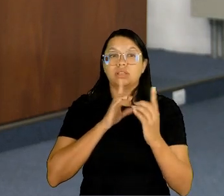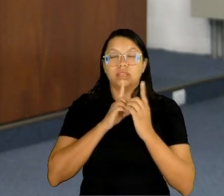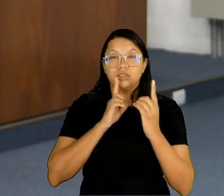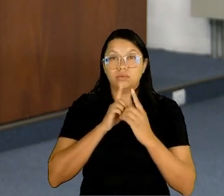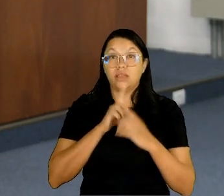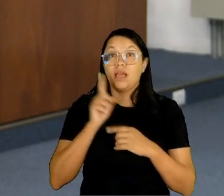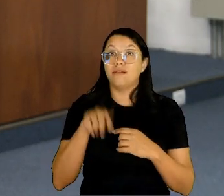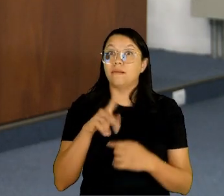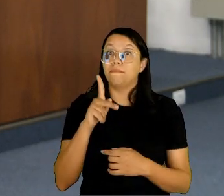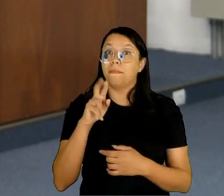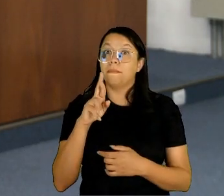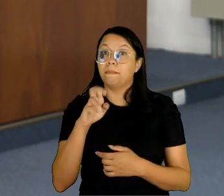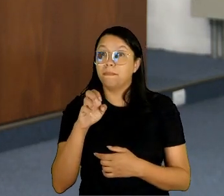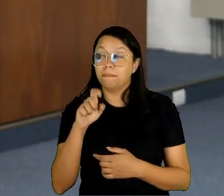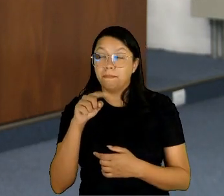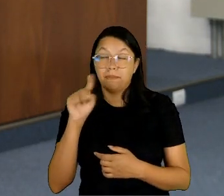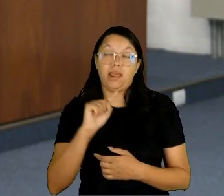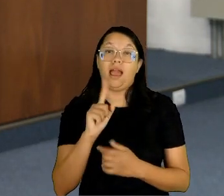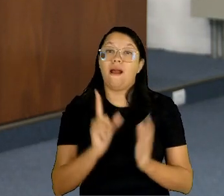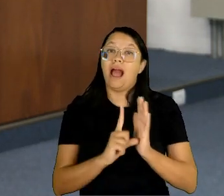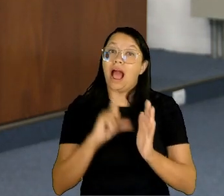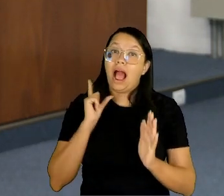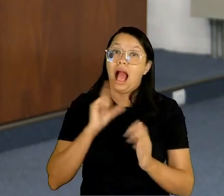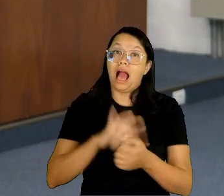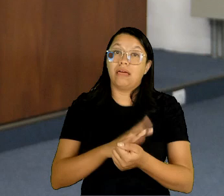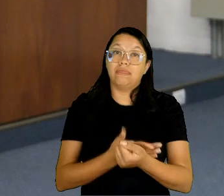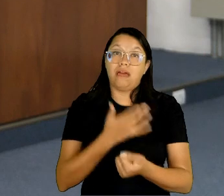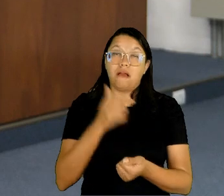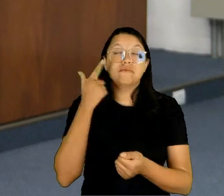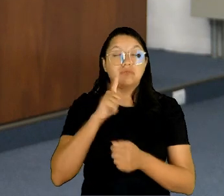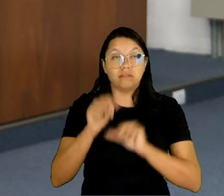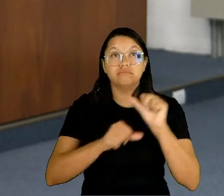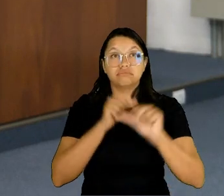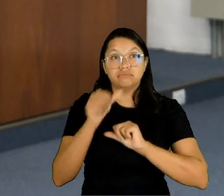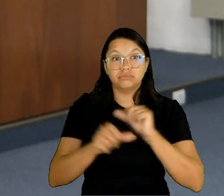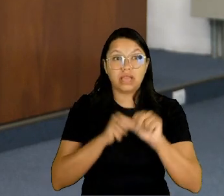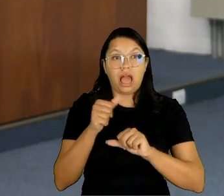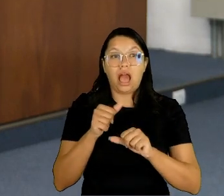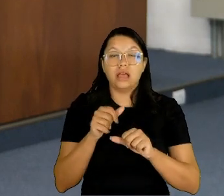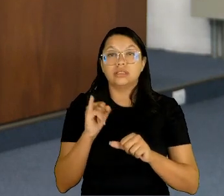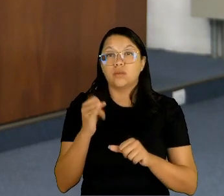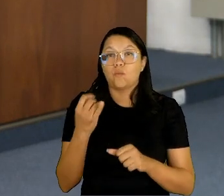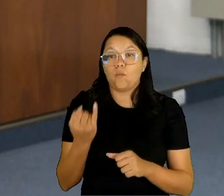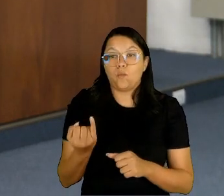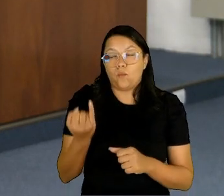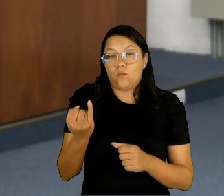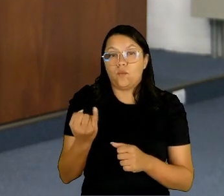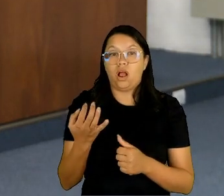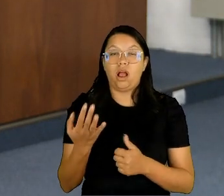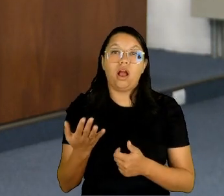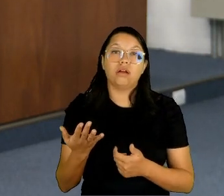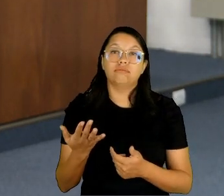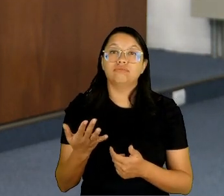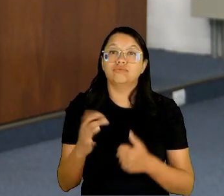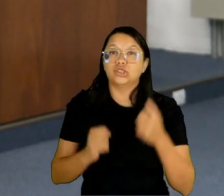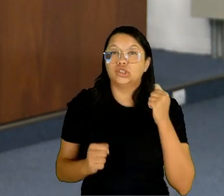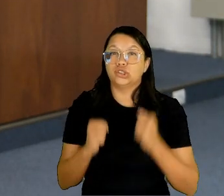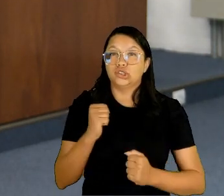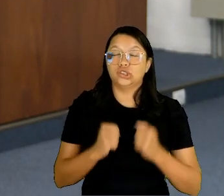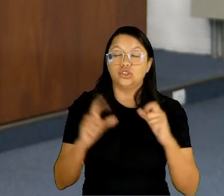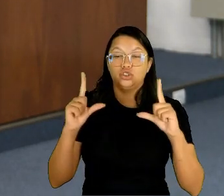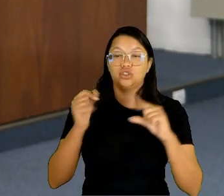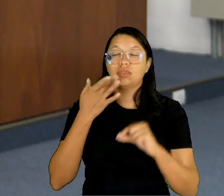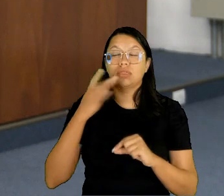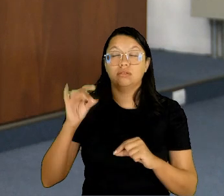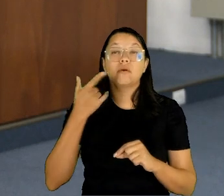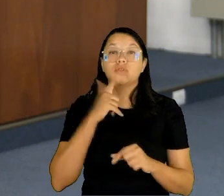É uma pré-hipertensão que a gente consegue mudar com mudança de estilo de vida? Talvez se ele perder alguns quilinhos, fazer atividade física,